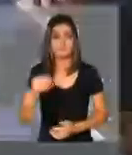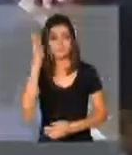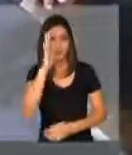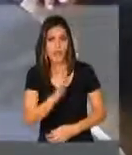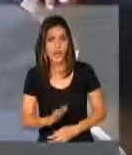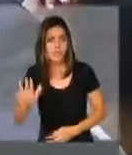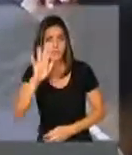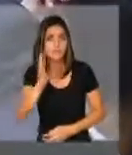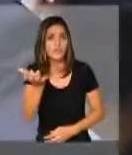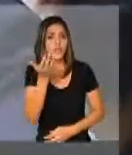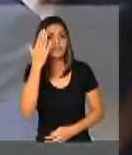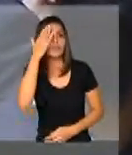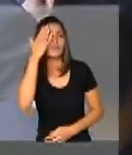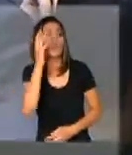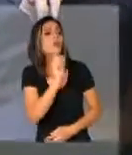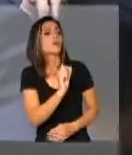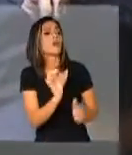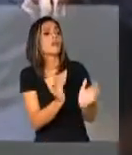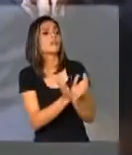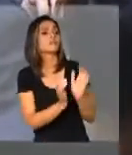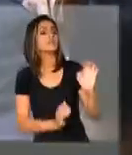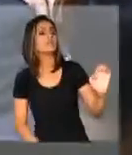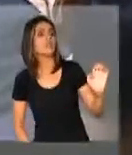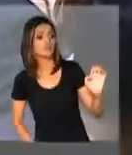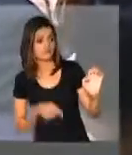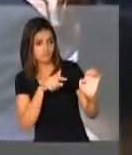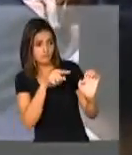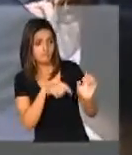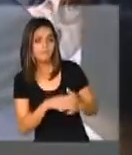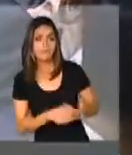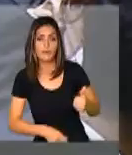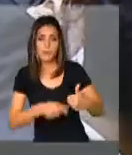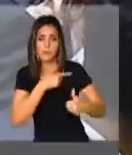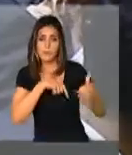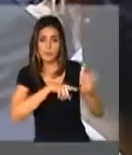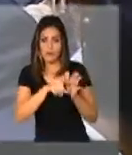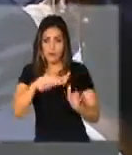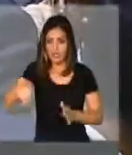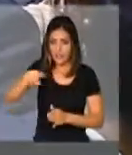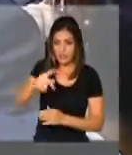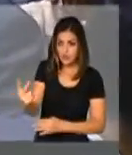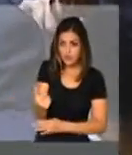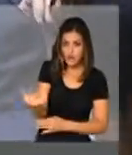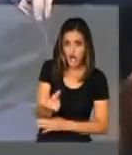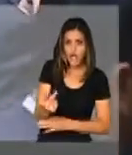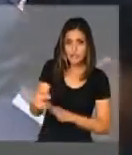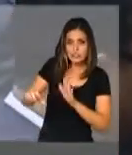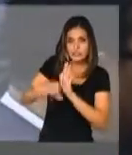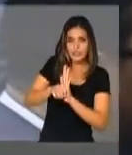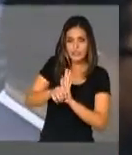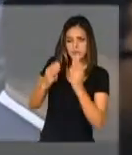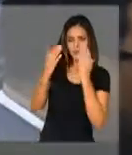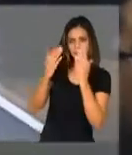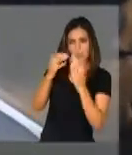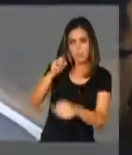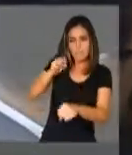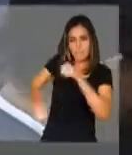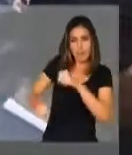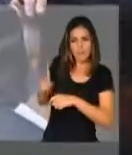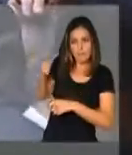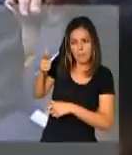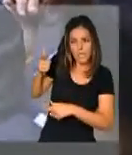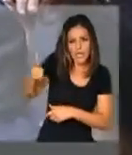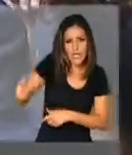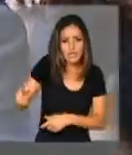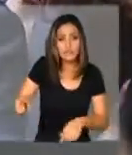de saber agora da esquerda? Um, a esquerda acha que esses criminosos suspeitos de matarem Marielle também são